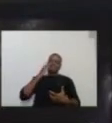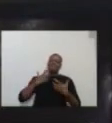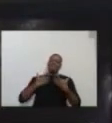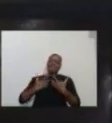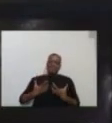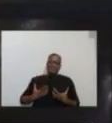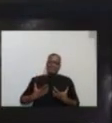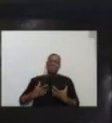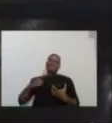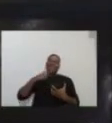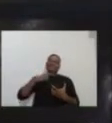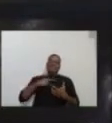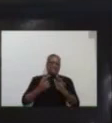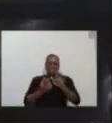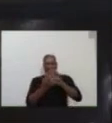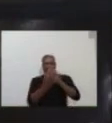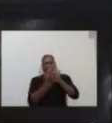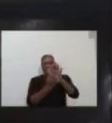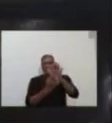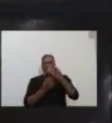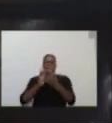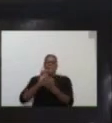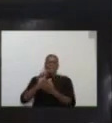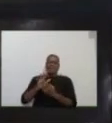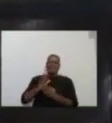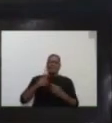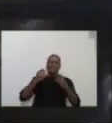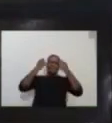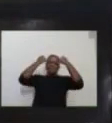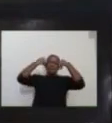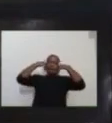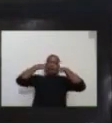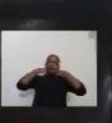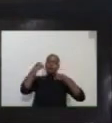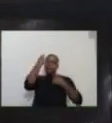brasa, passei no campo redondo e quando o sol